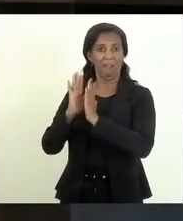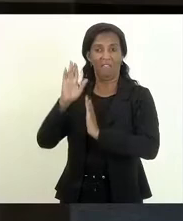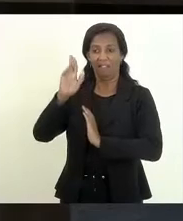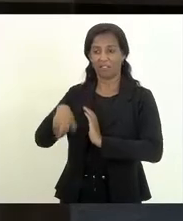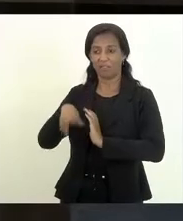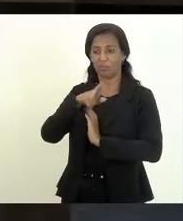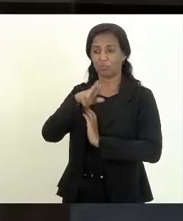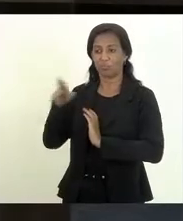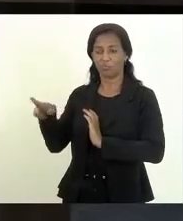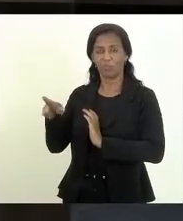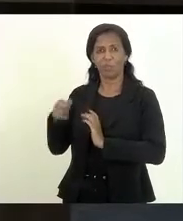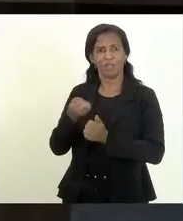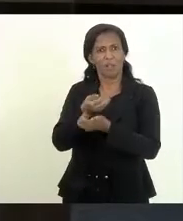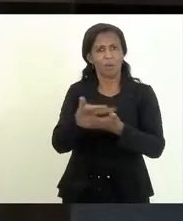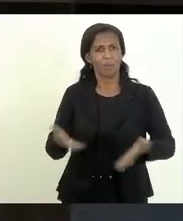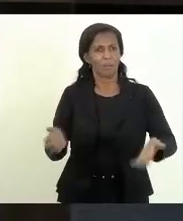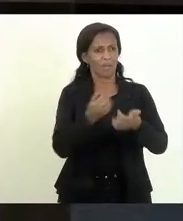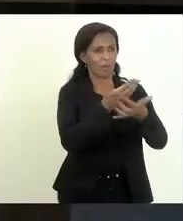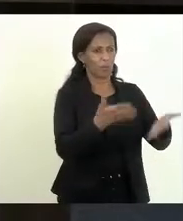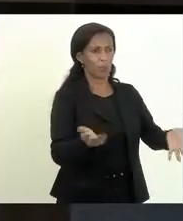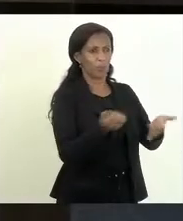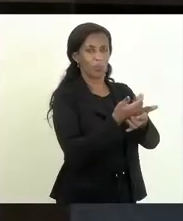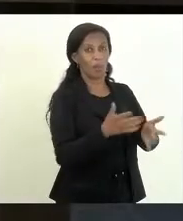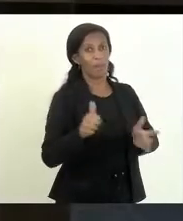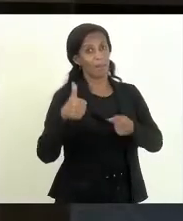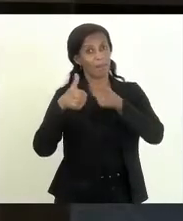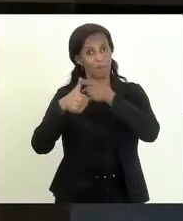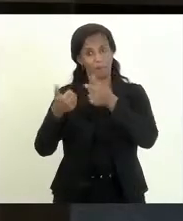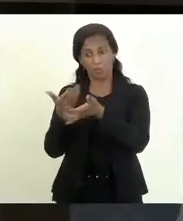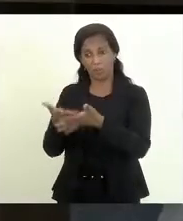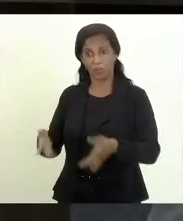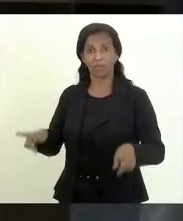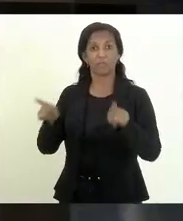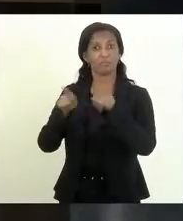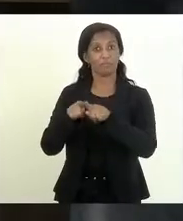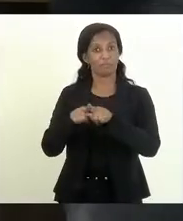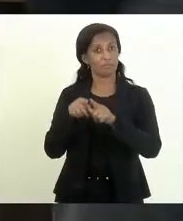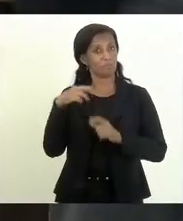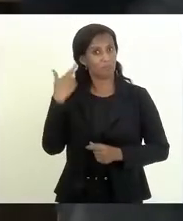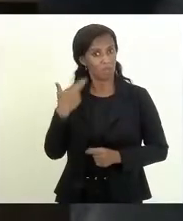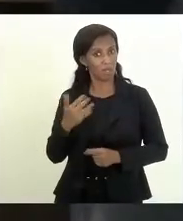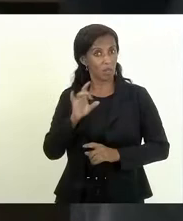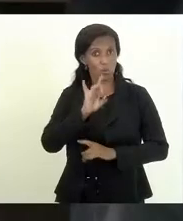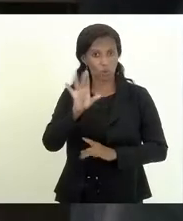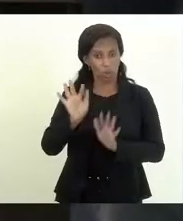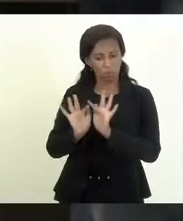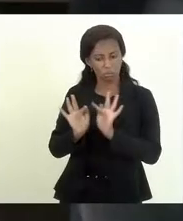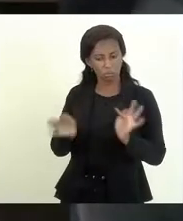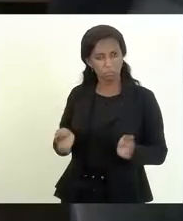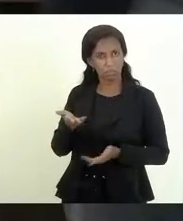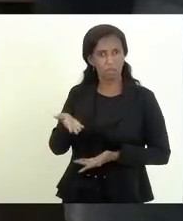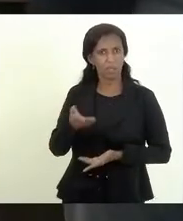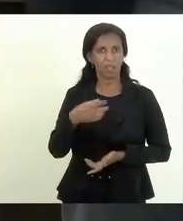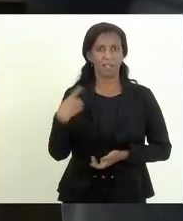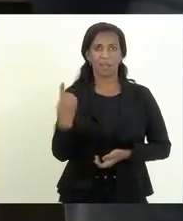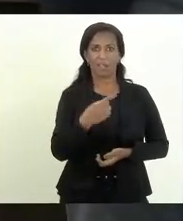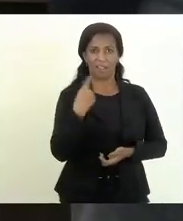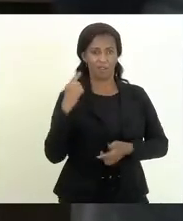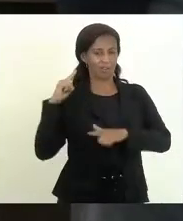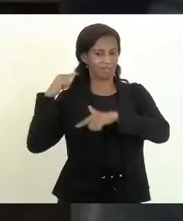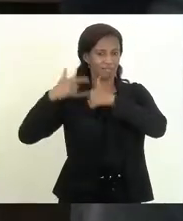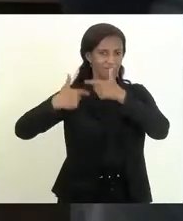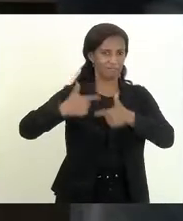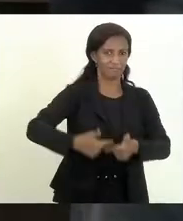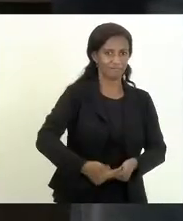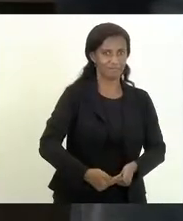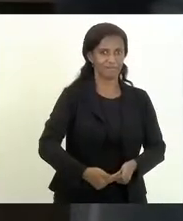várias homenagens ao mesmo tempo. Primeiro, homenageiam também, Renata, não apenas, mas também, a nossa afrodescendência,